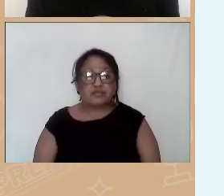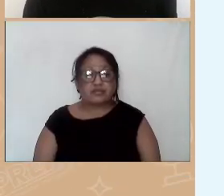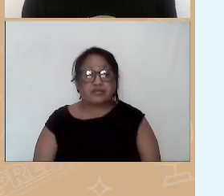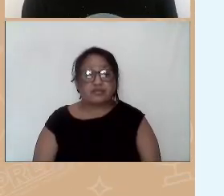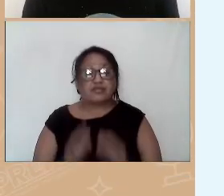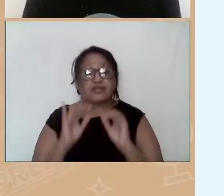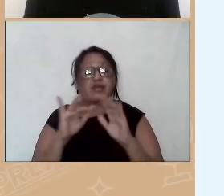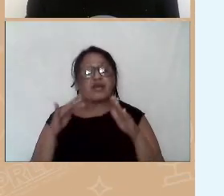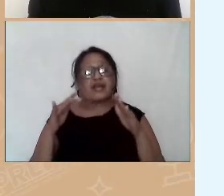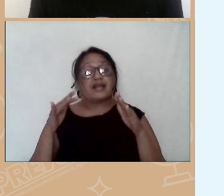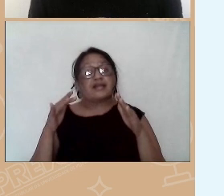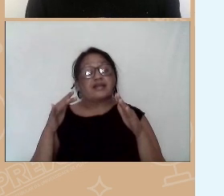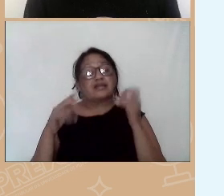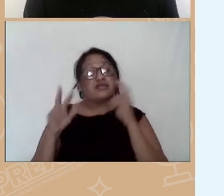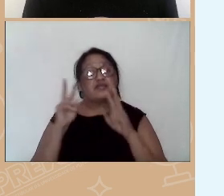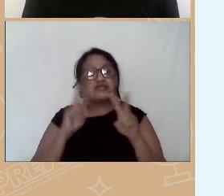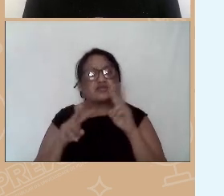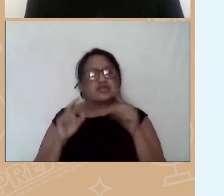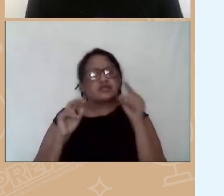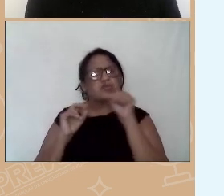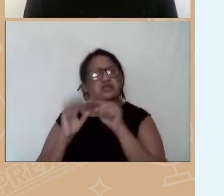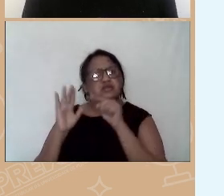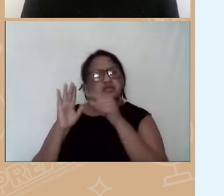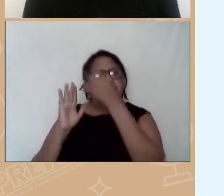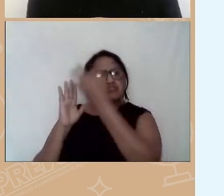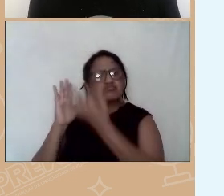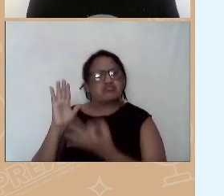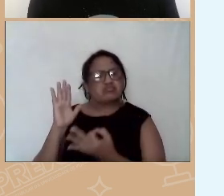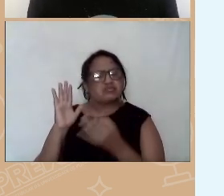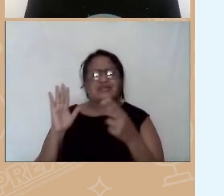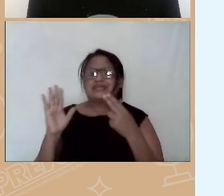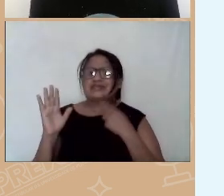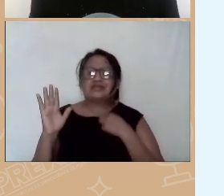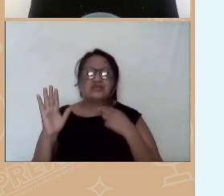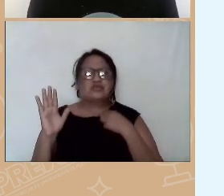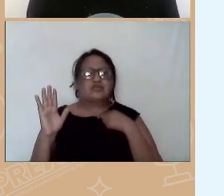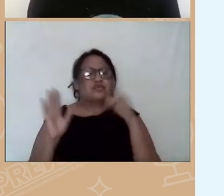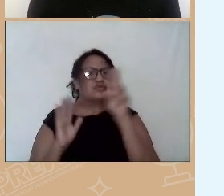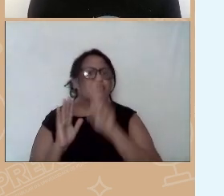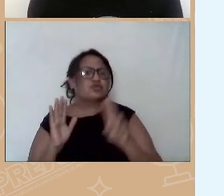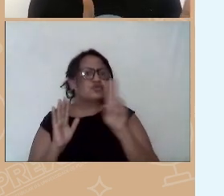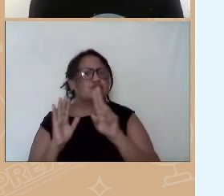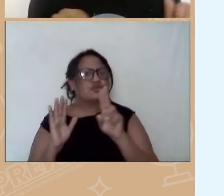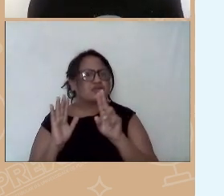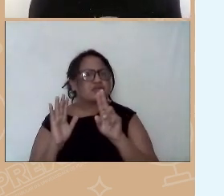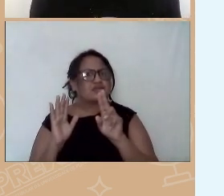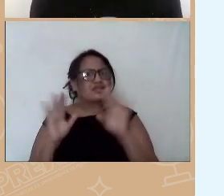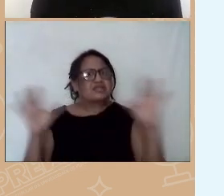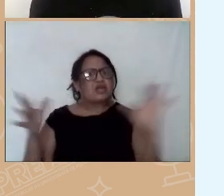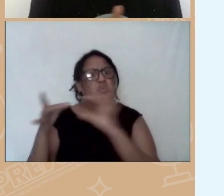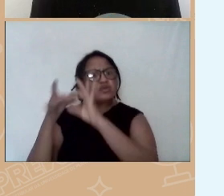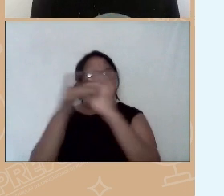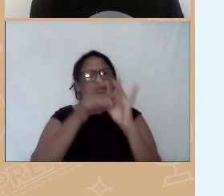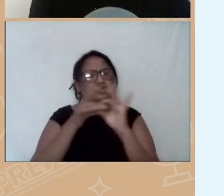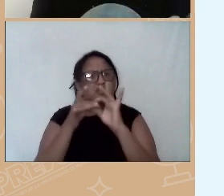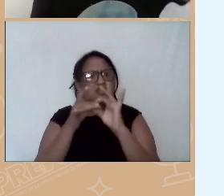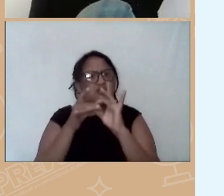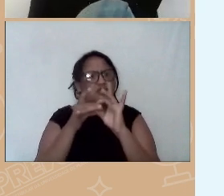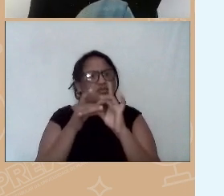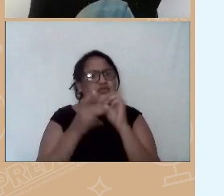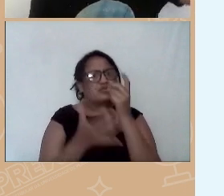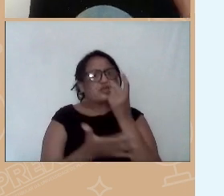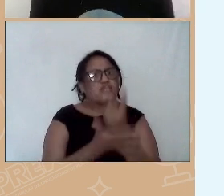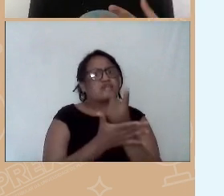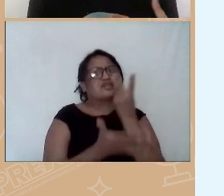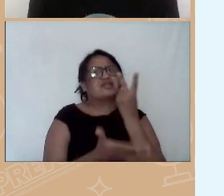gente está vendo aqui, não pode ser usada nessa relação de causa e consequência? vamos para a letra A brasileiro não